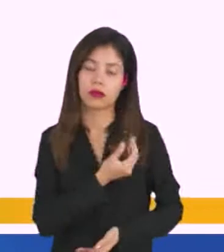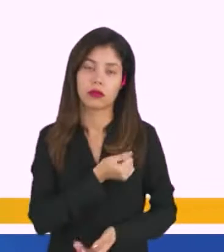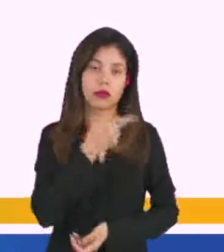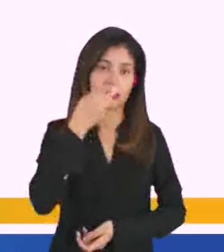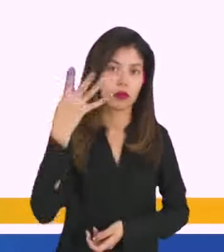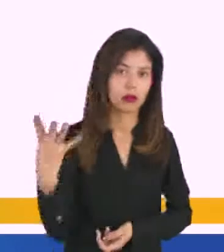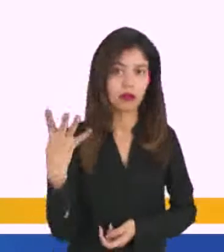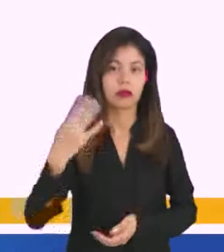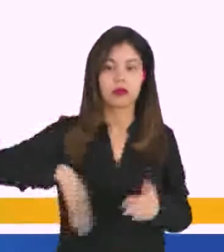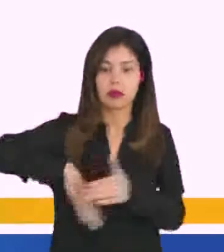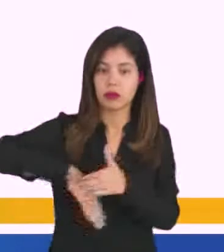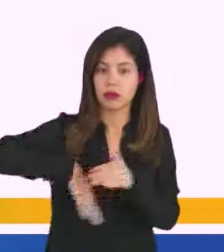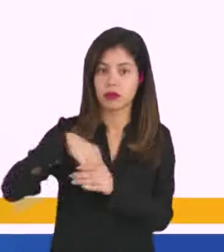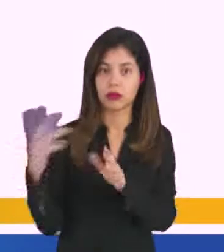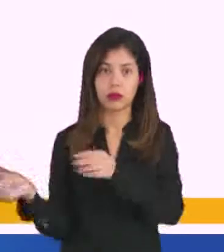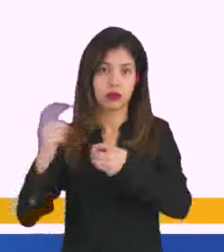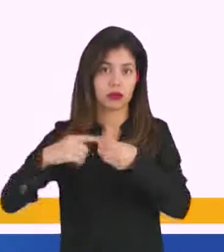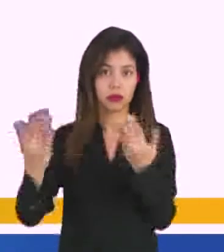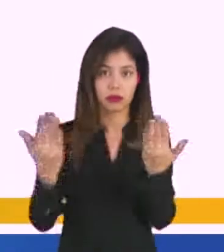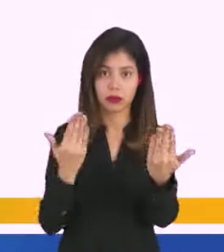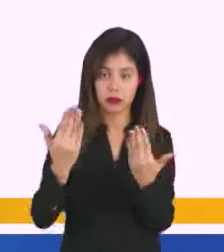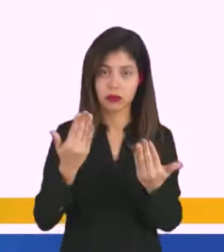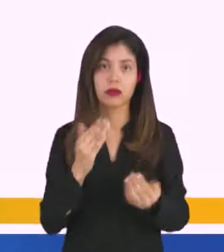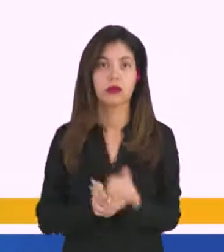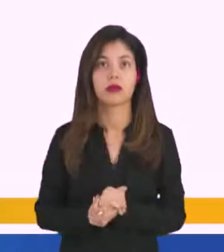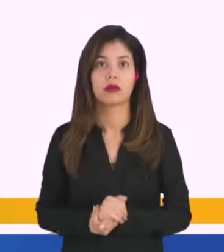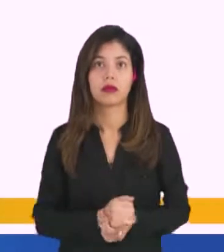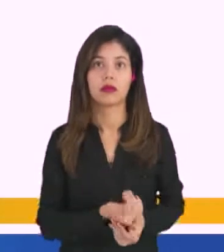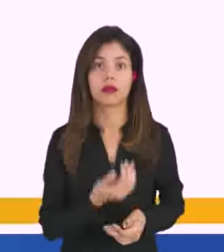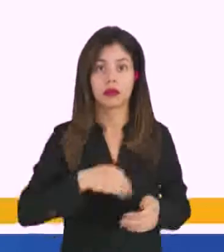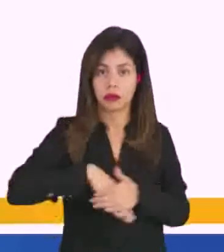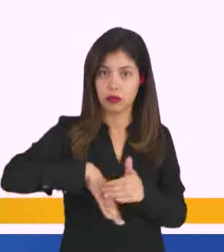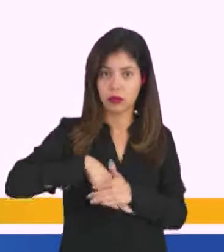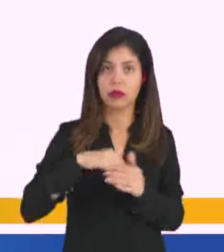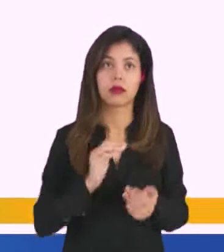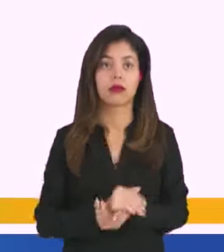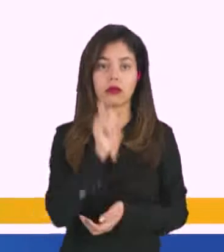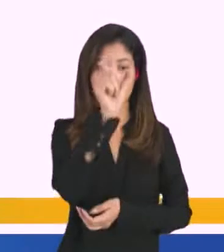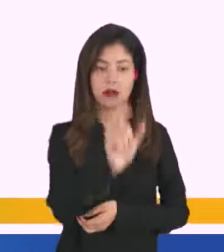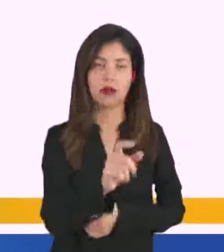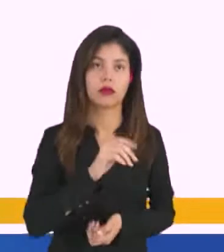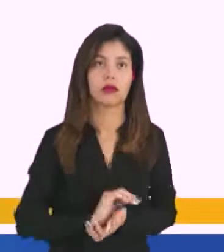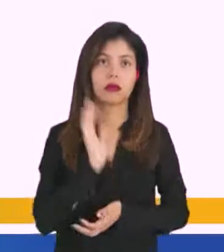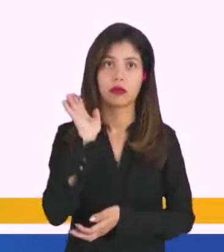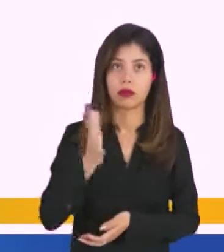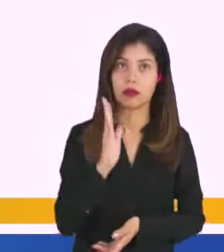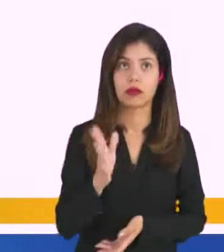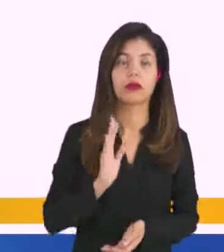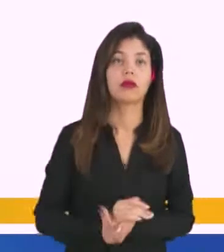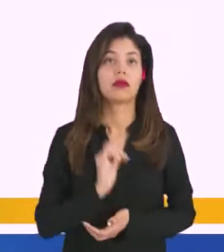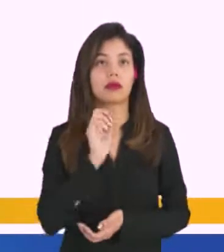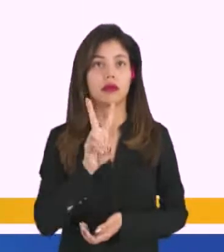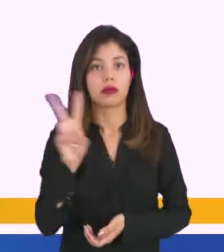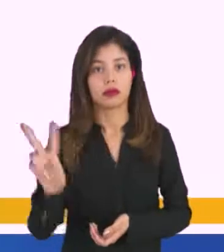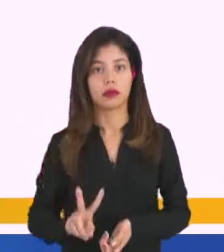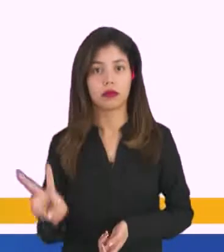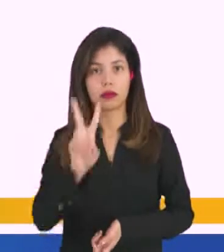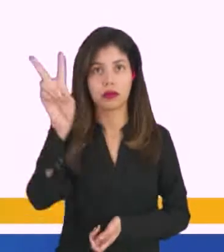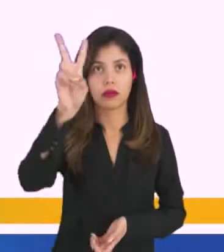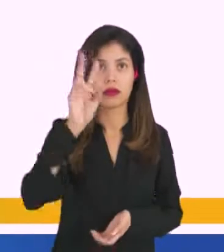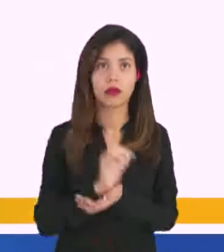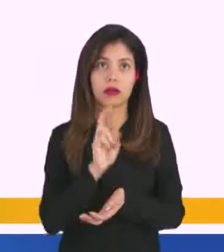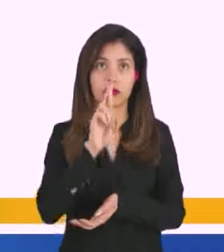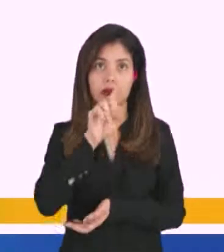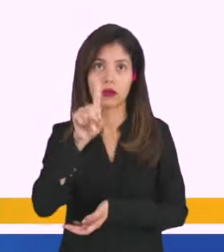Essa quantidade de gols aí relacionada, né, ao jogador. Já a frequência relativa, ela pode ser entendida aí